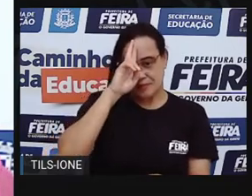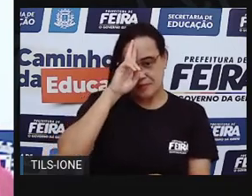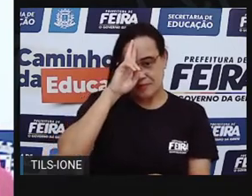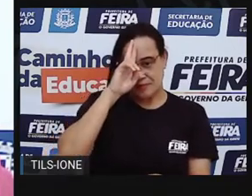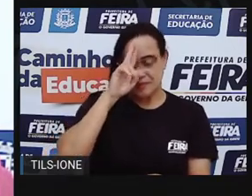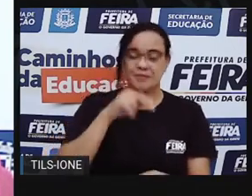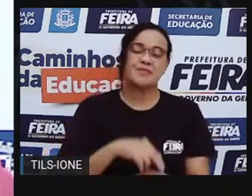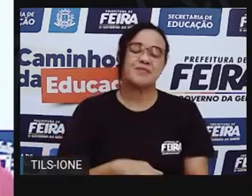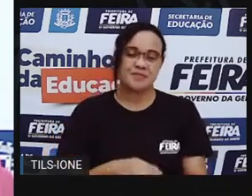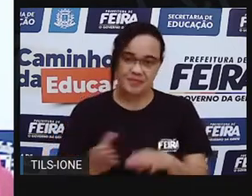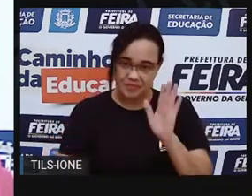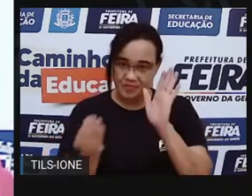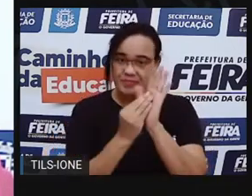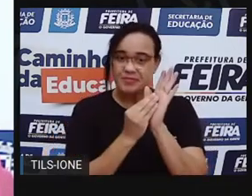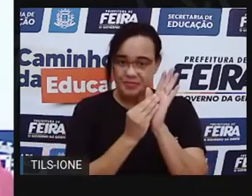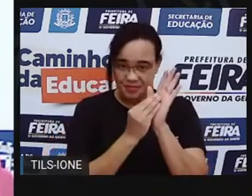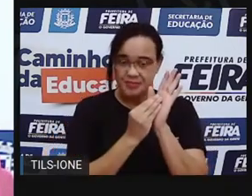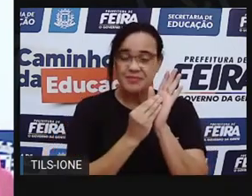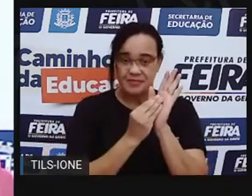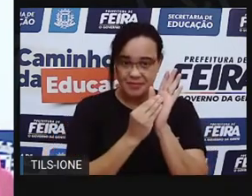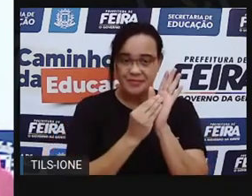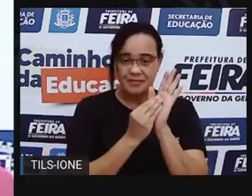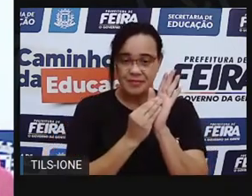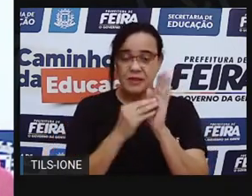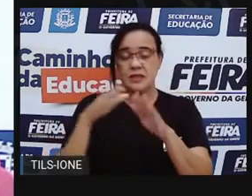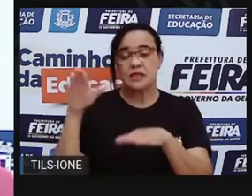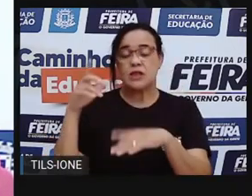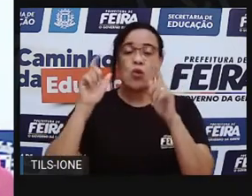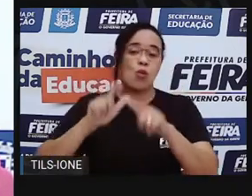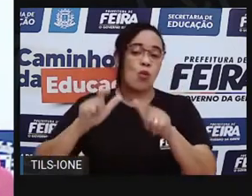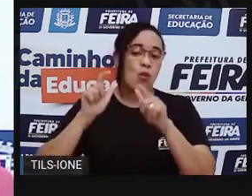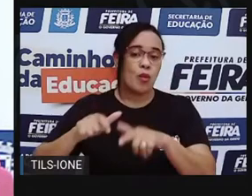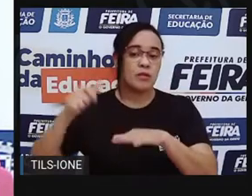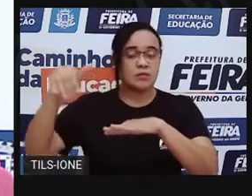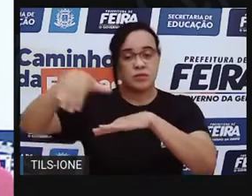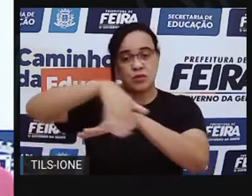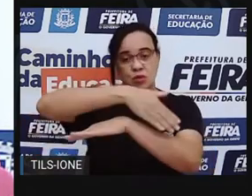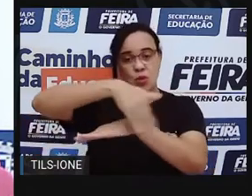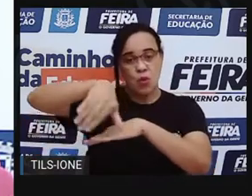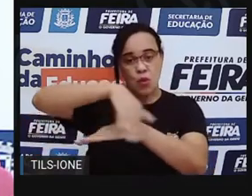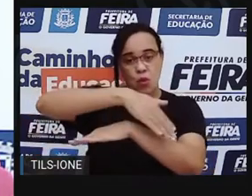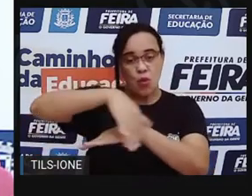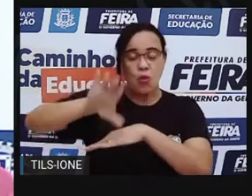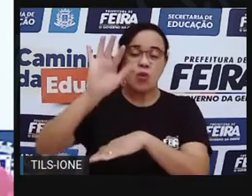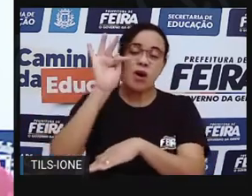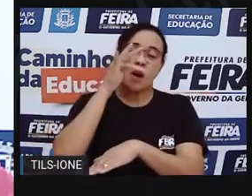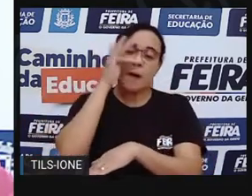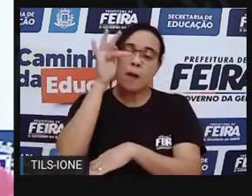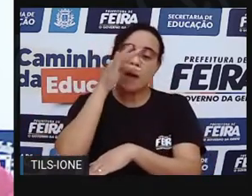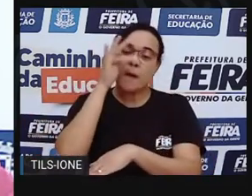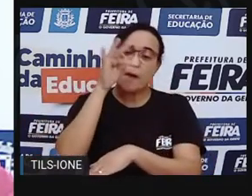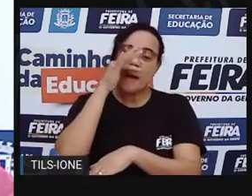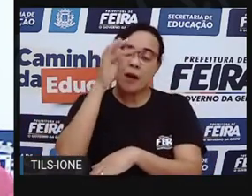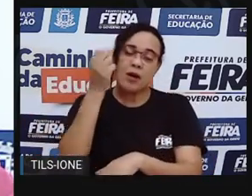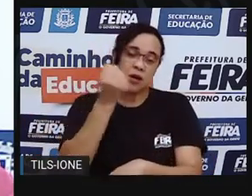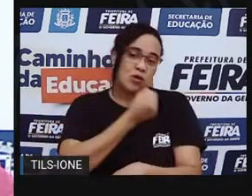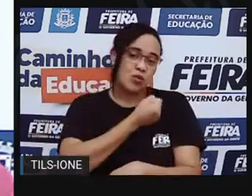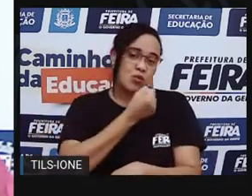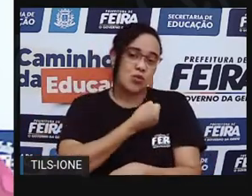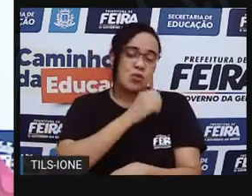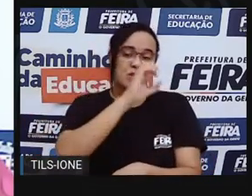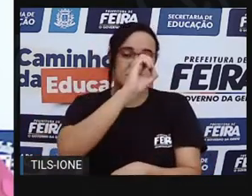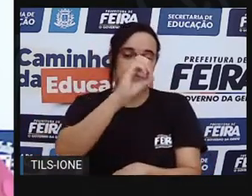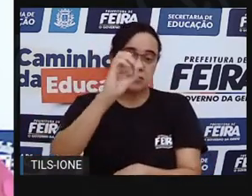bom? E o meu endereço é na Rua das Flores, número